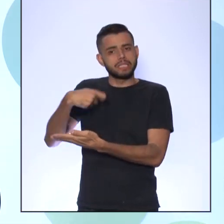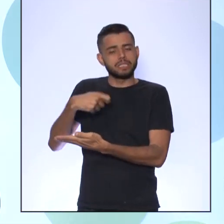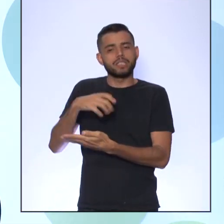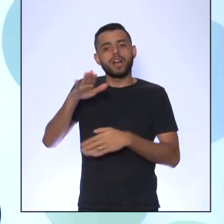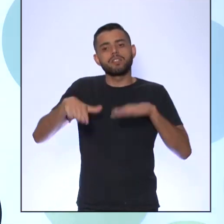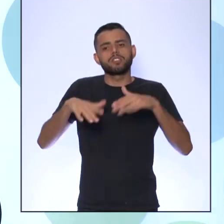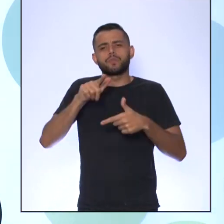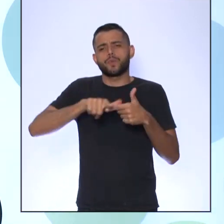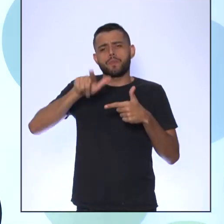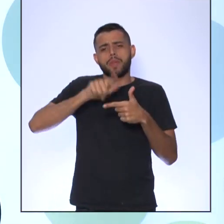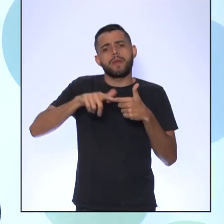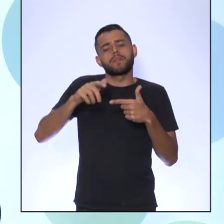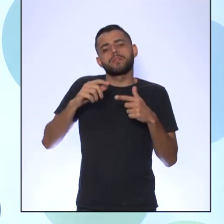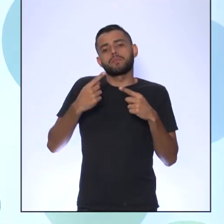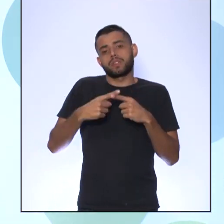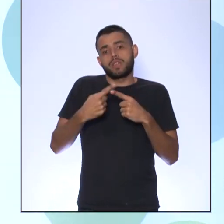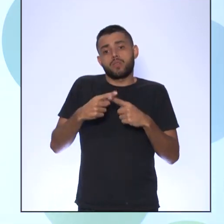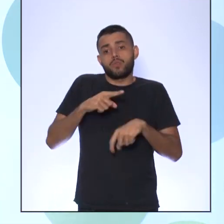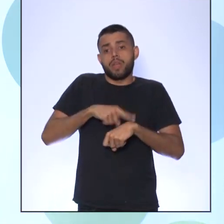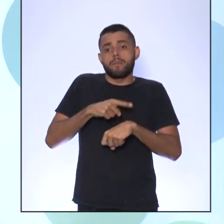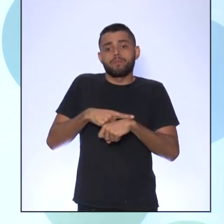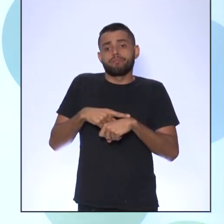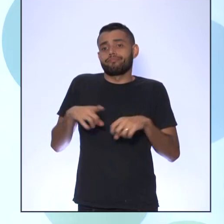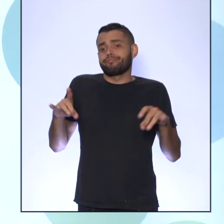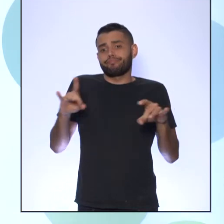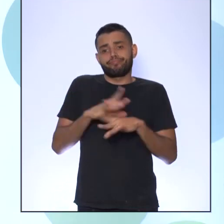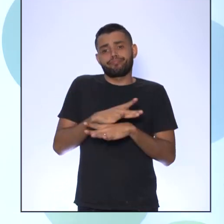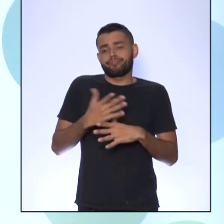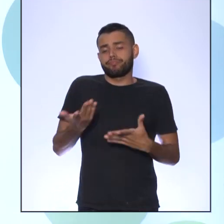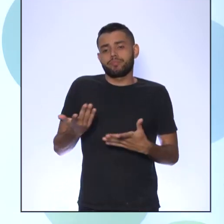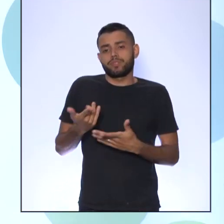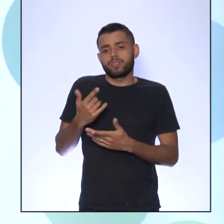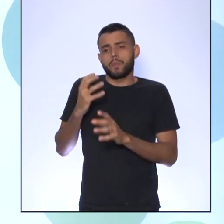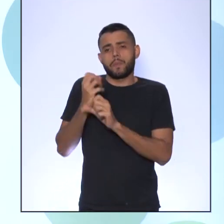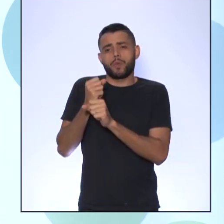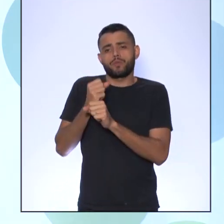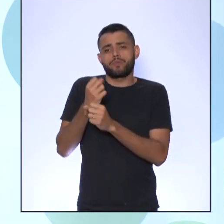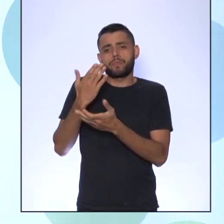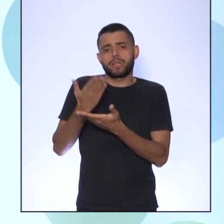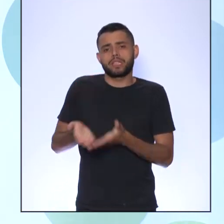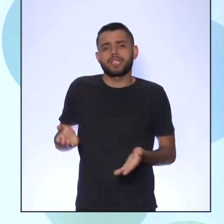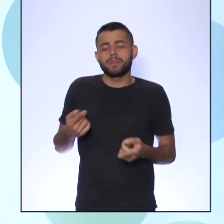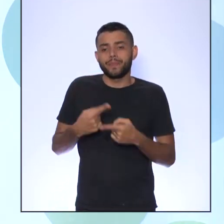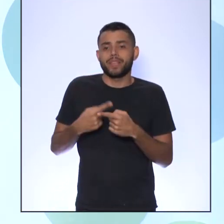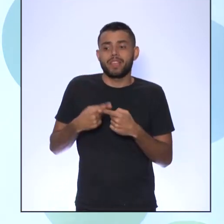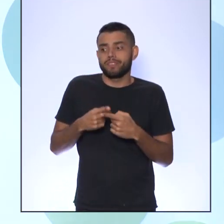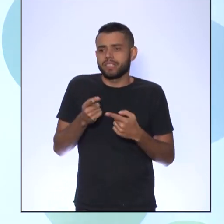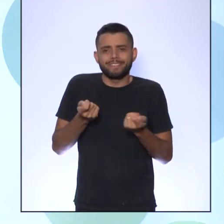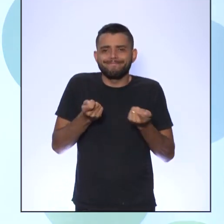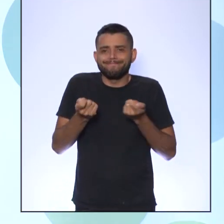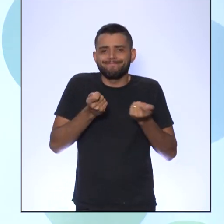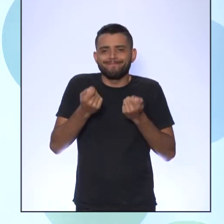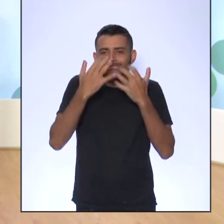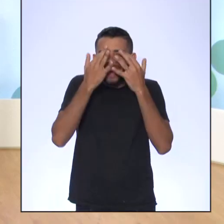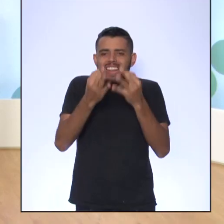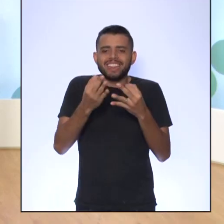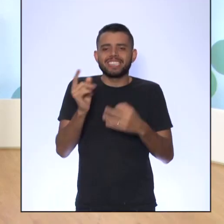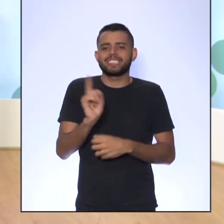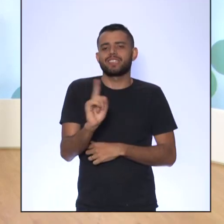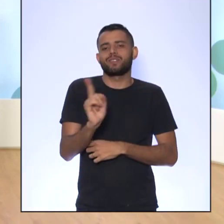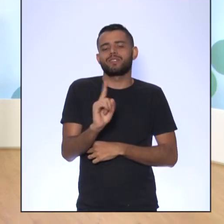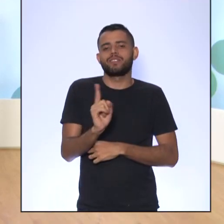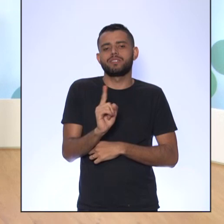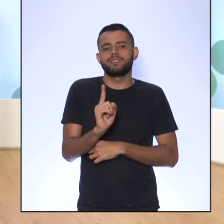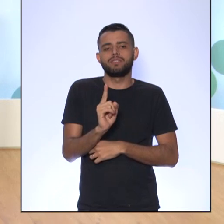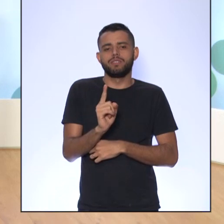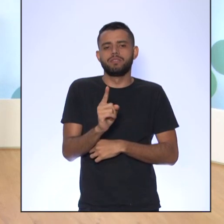problema, porque você pode, às vezes, perder pontos, né, por uma questão realmente de uma má gestão e não realmente por uma questão